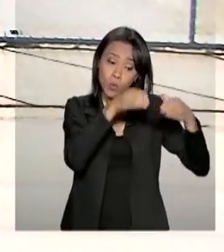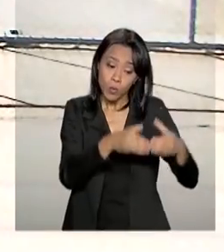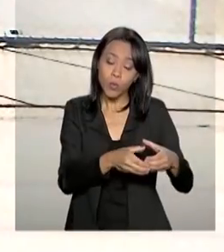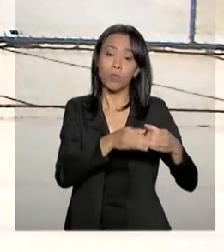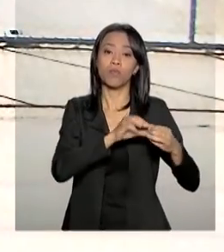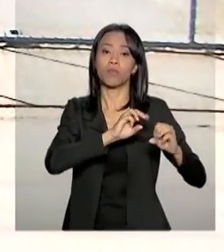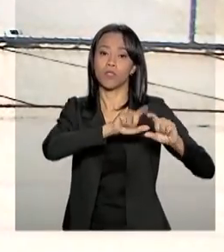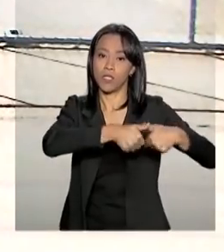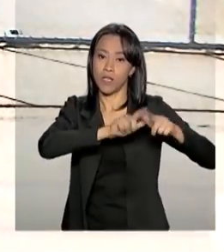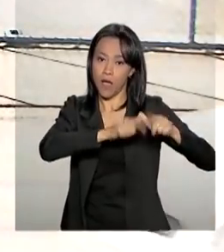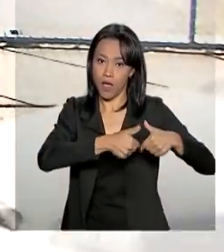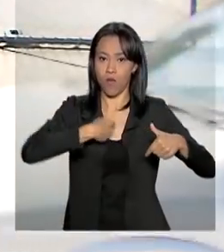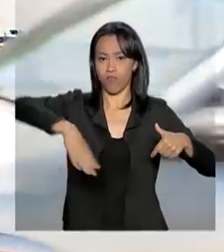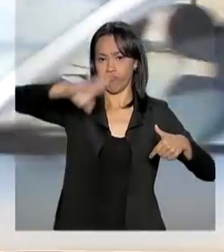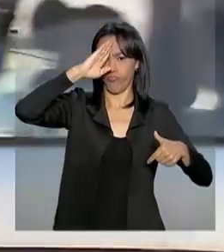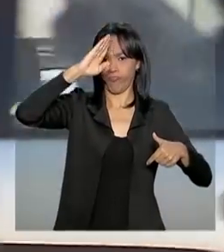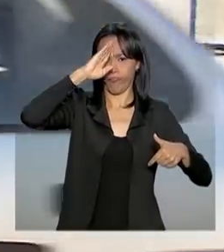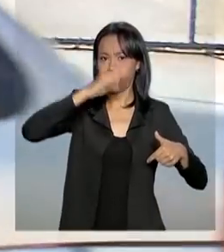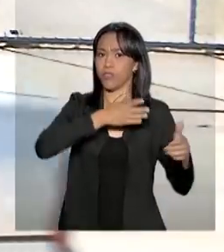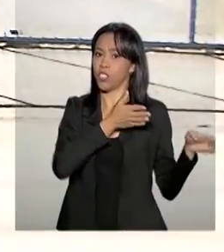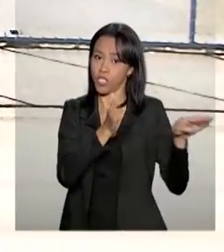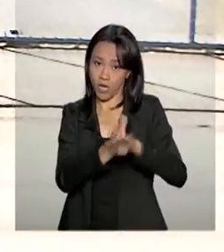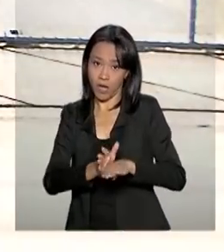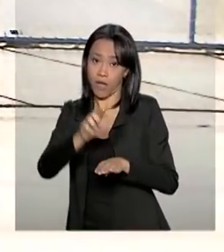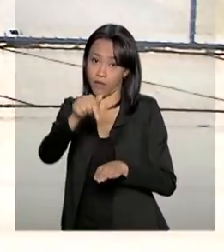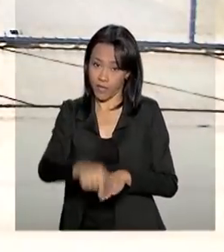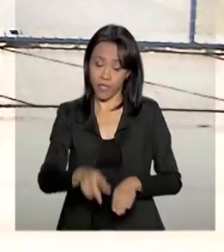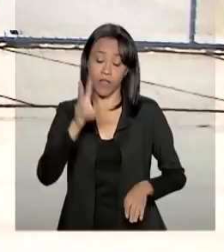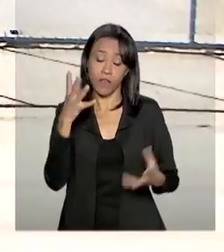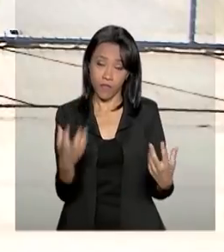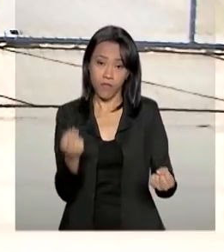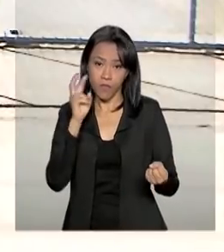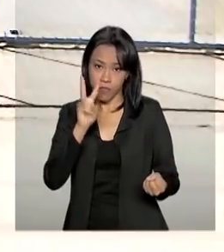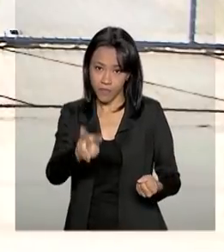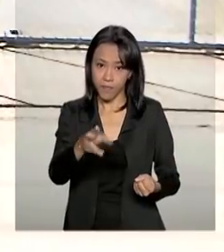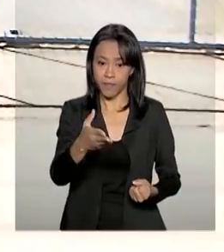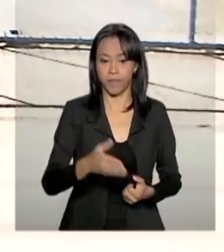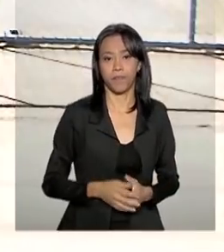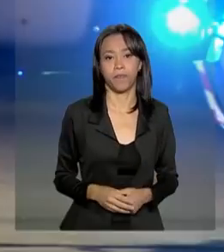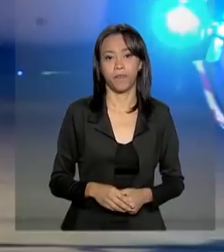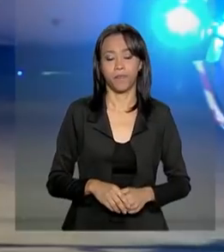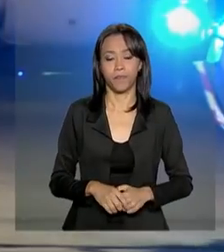foi justamente a chegada desses militares de Israel. Vamos ver na reportagem.